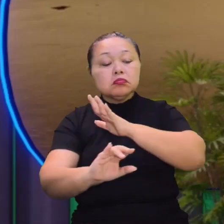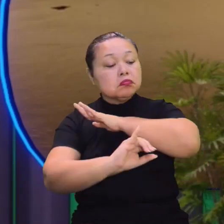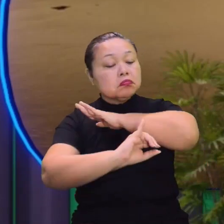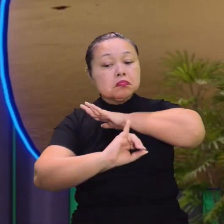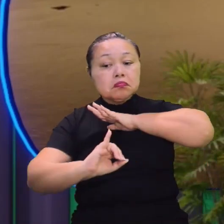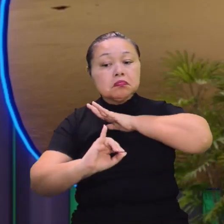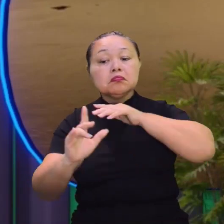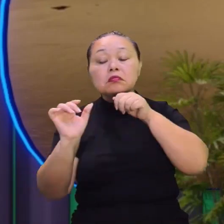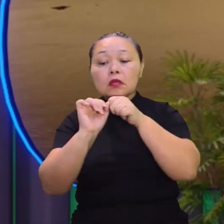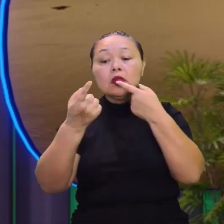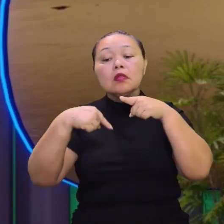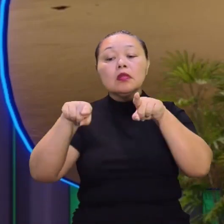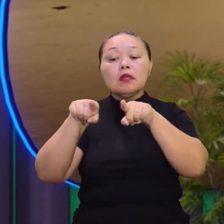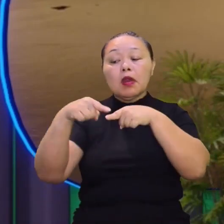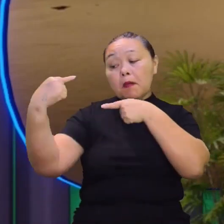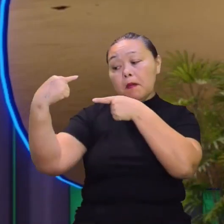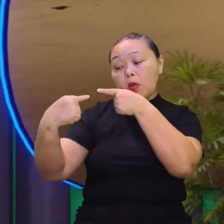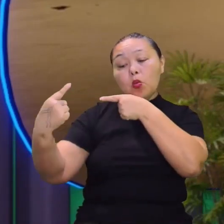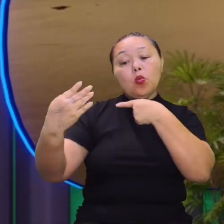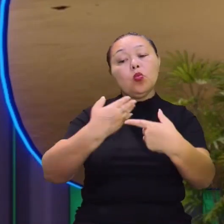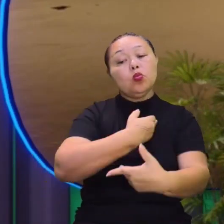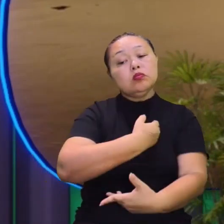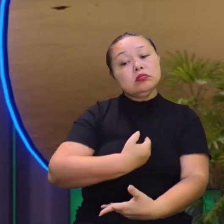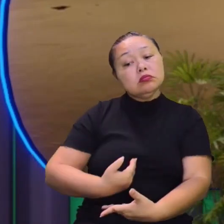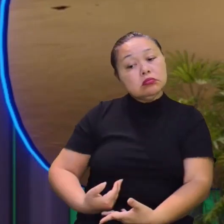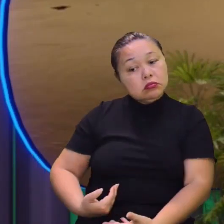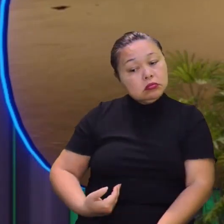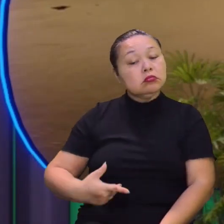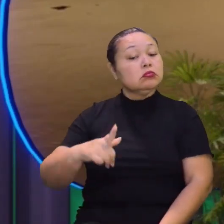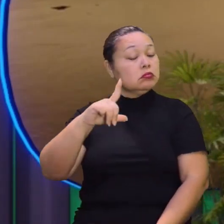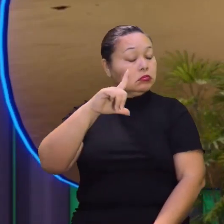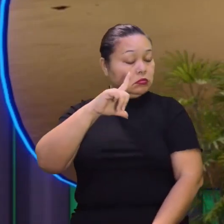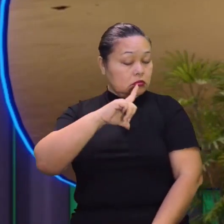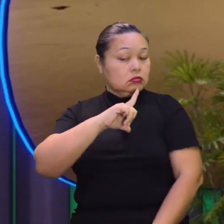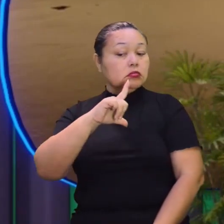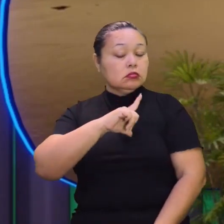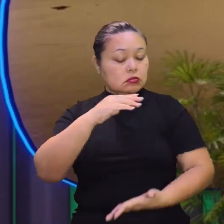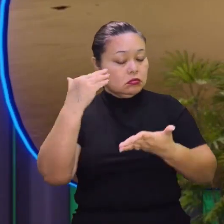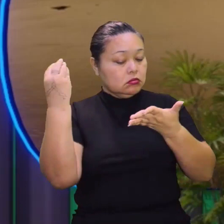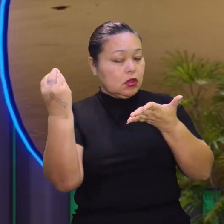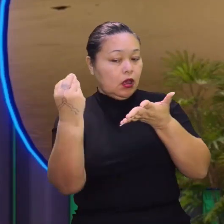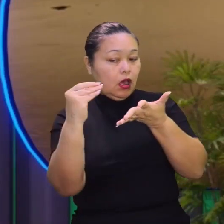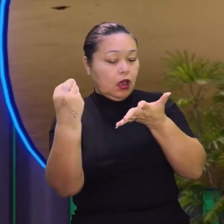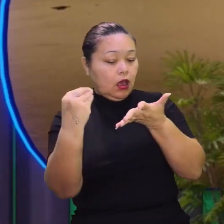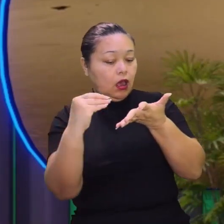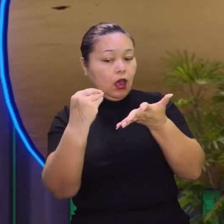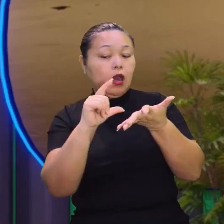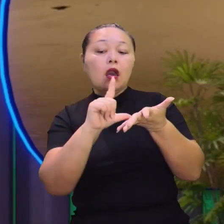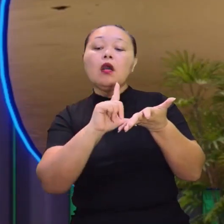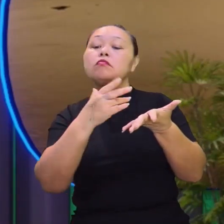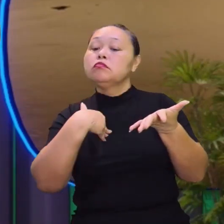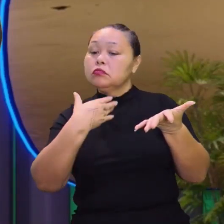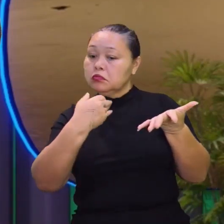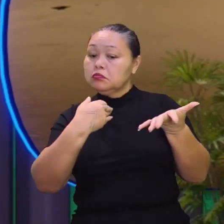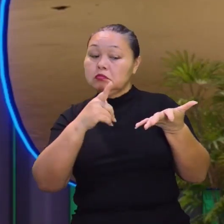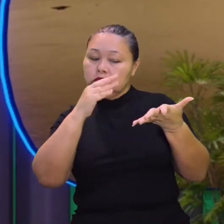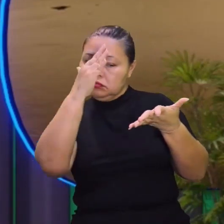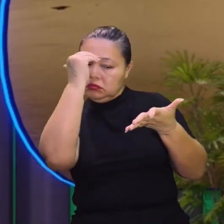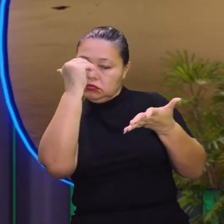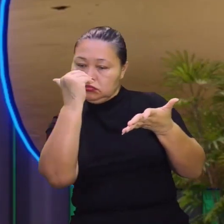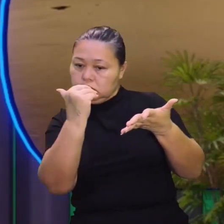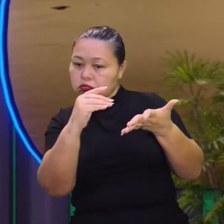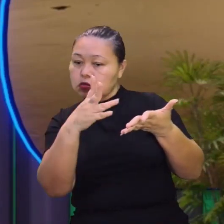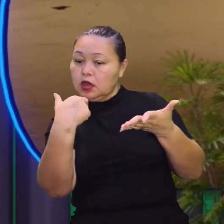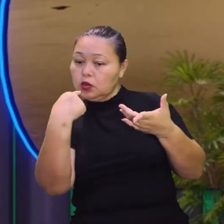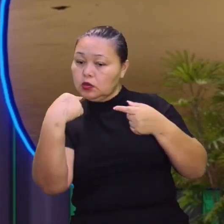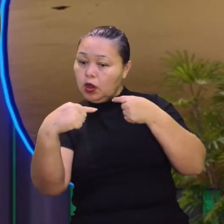inclusive políticas públicas, que inclusive devem ser levadas em consideração pelo poder público. Muito bem.